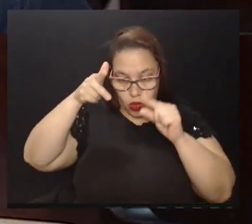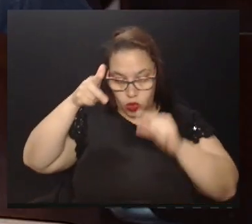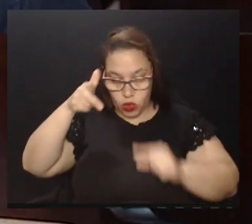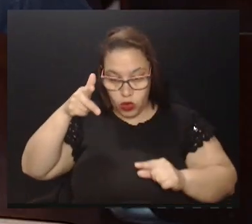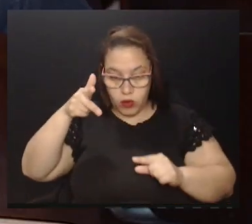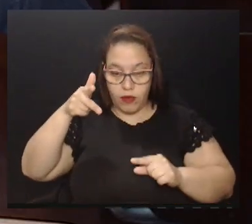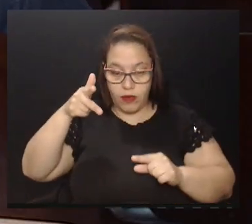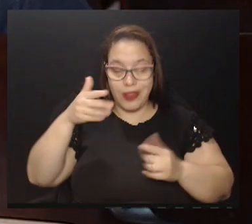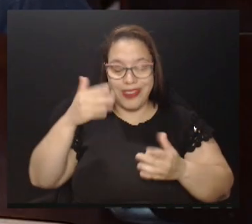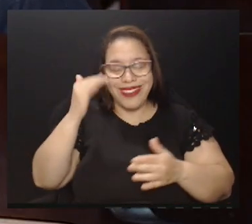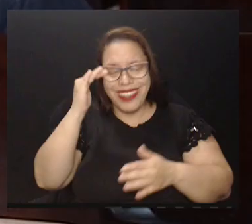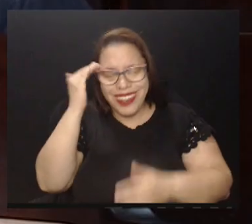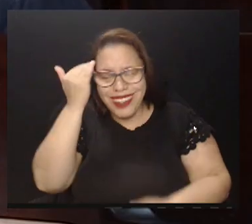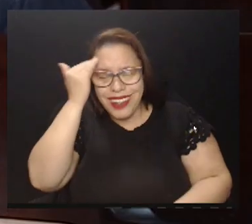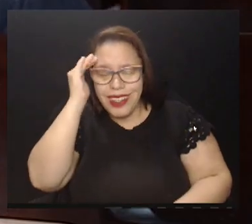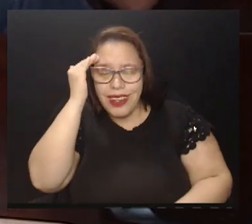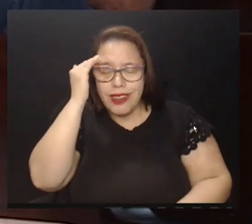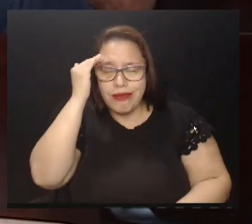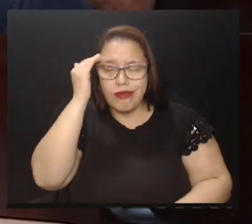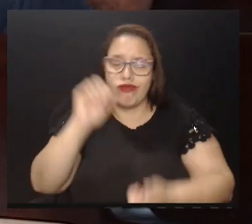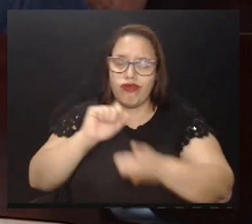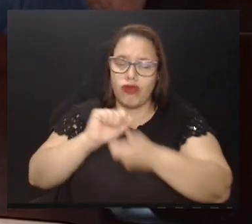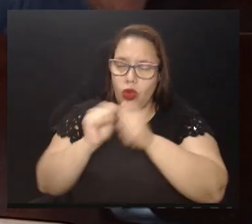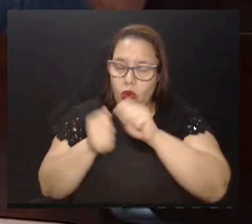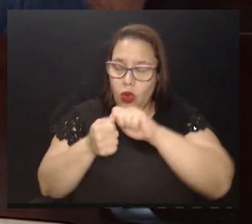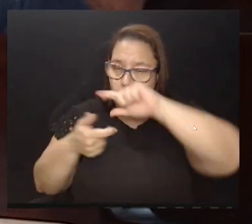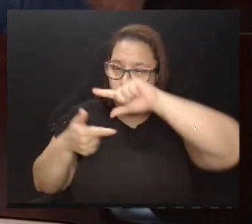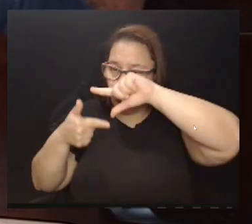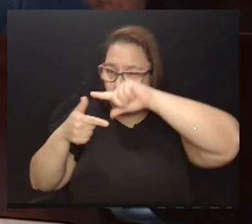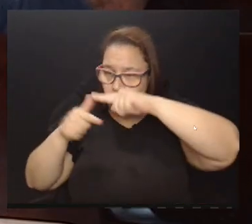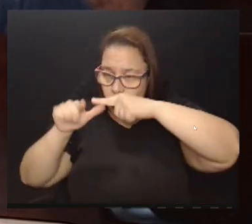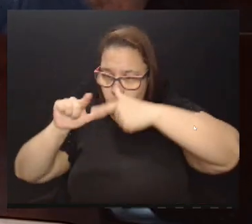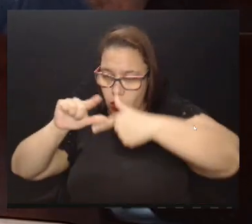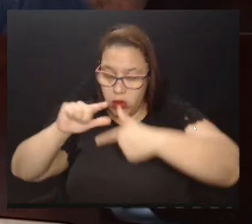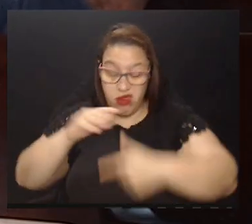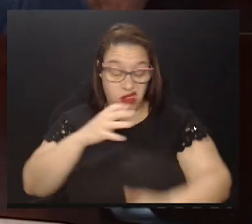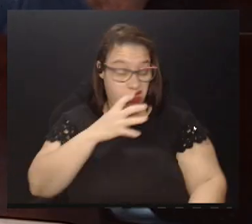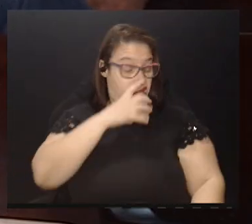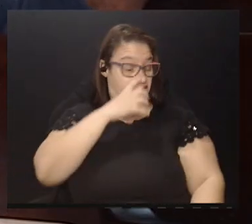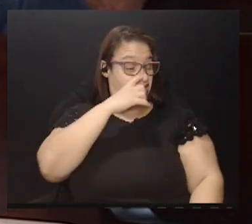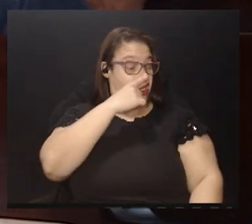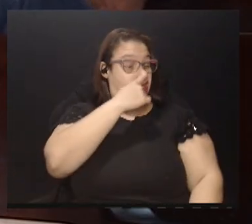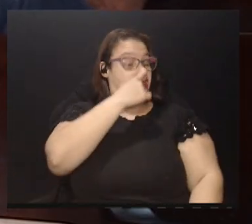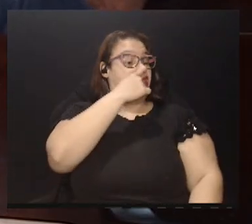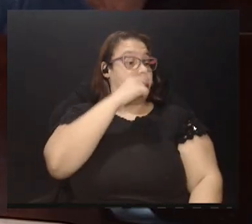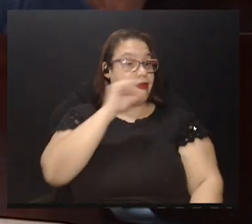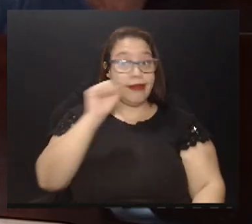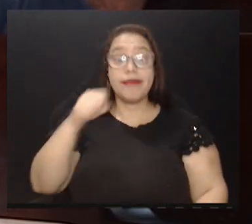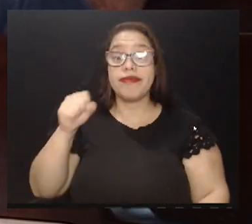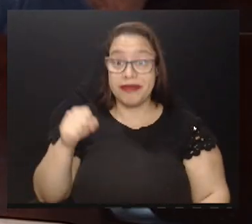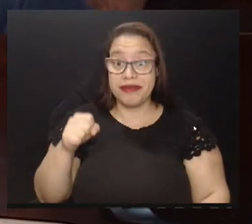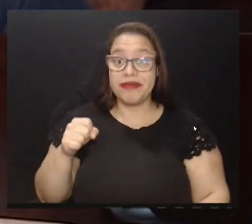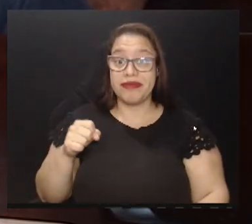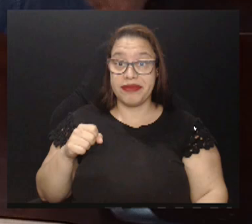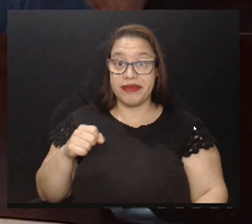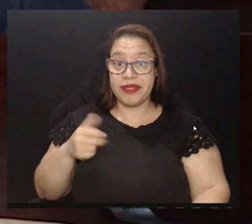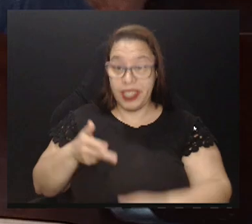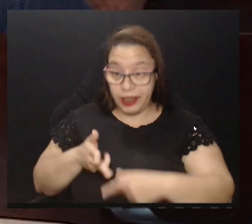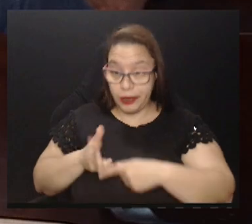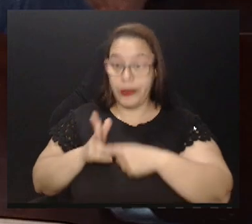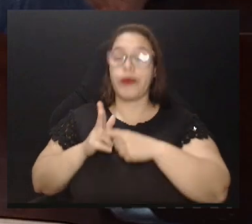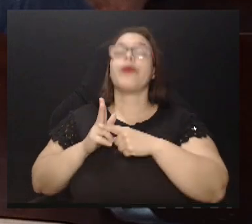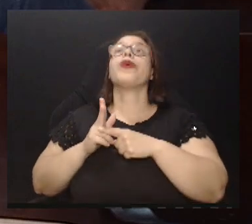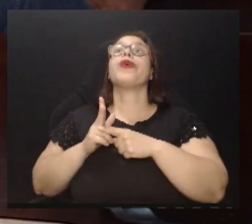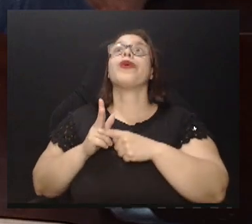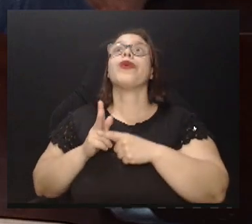o enquadramento também. Até né? Um ar de arrogância, né? Isso, você quer uma arrogância? Você tá olhando, né? Chaplin, tem um